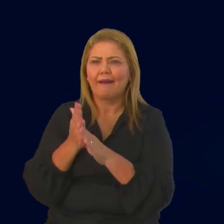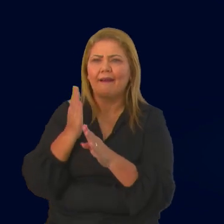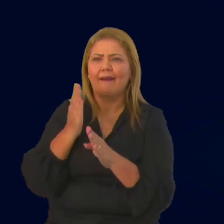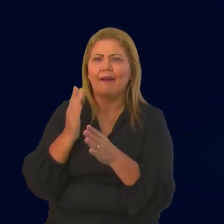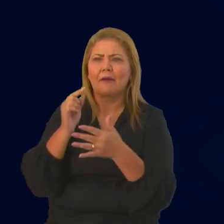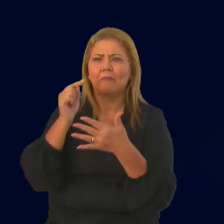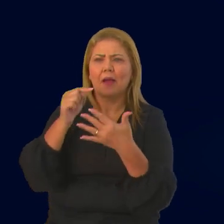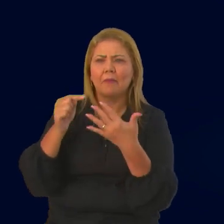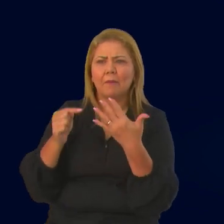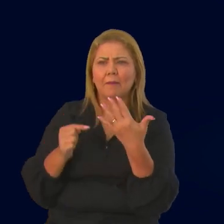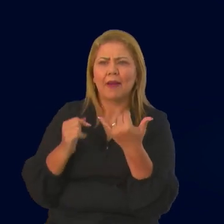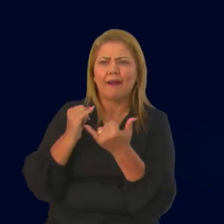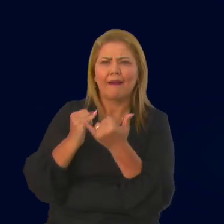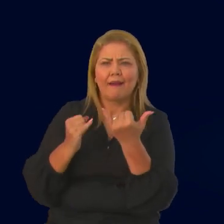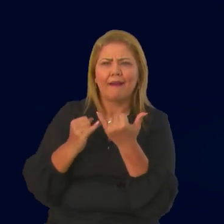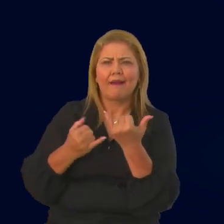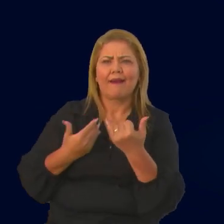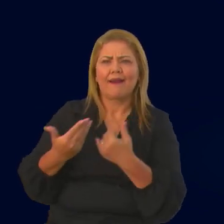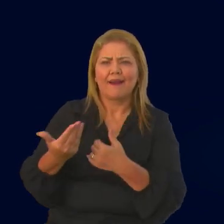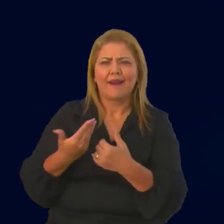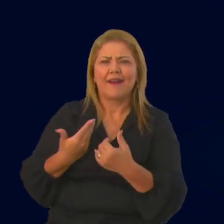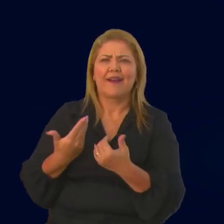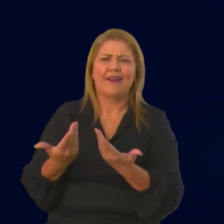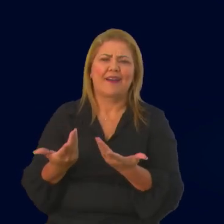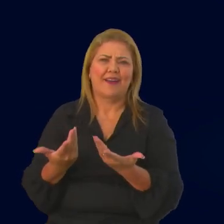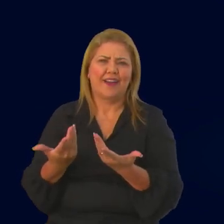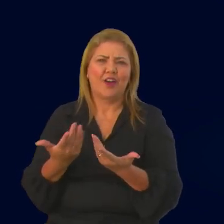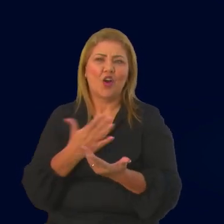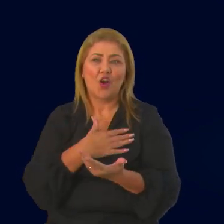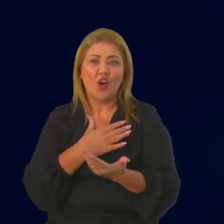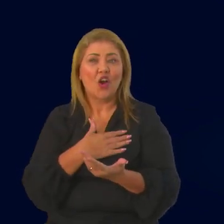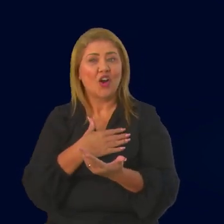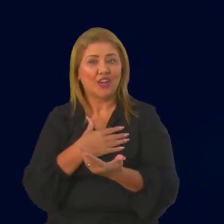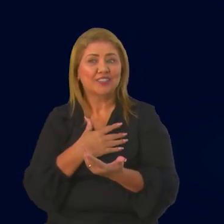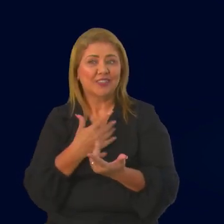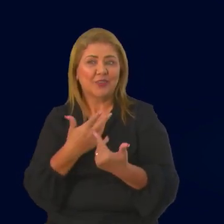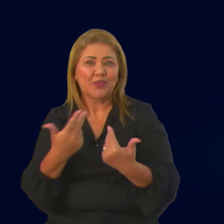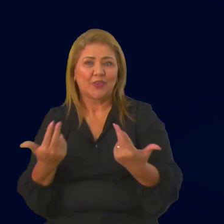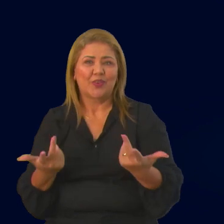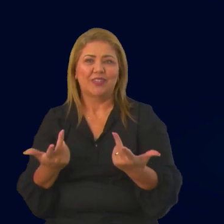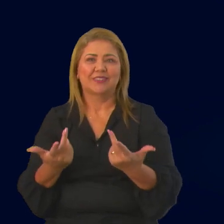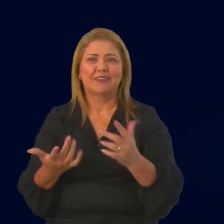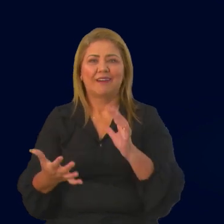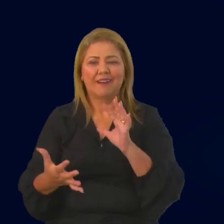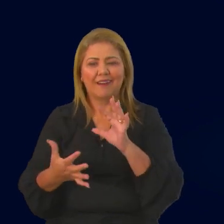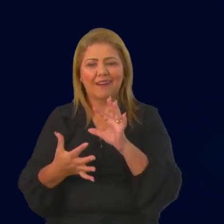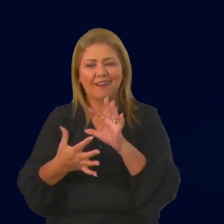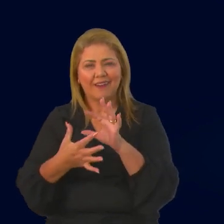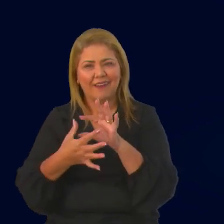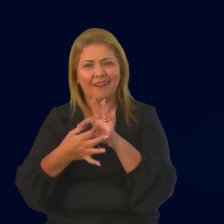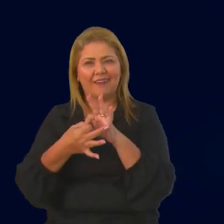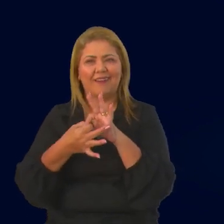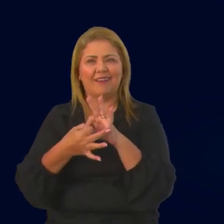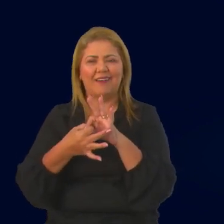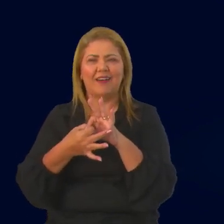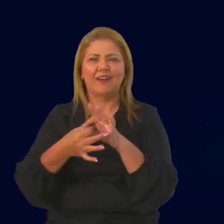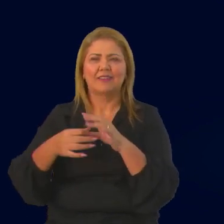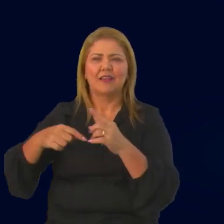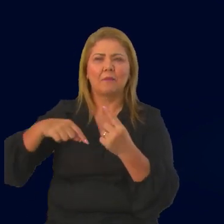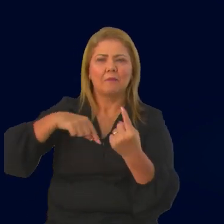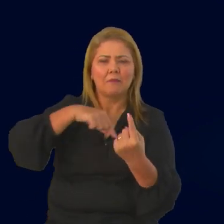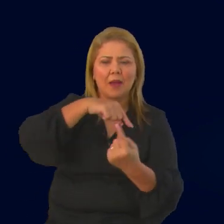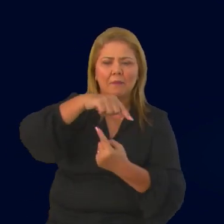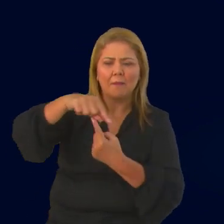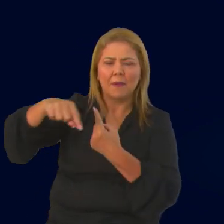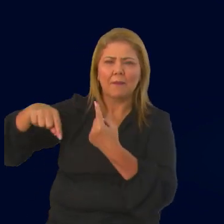em comum, hobbies, e aí nós vamos nos conectando. Então, existe um ciclo dos 4 C's